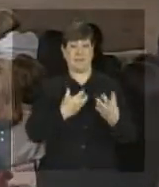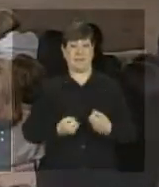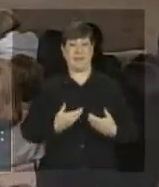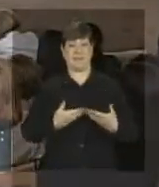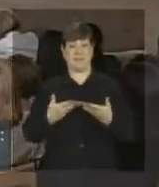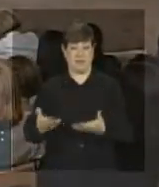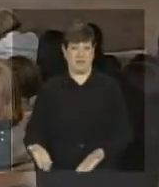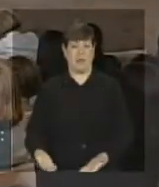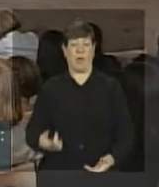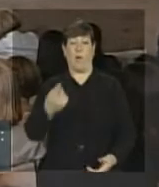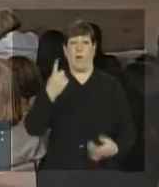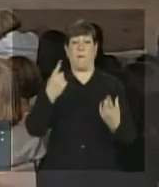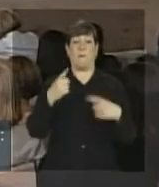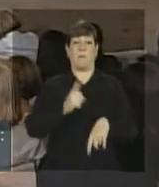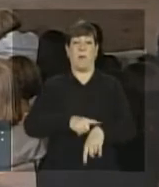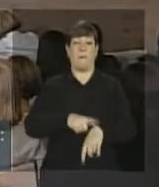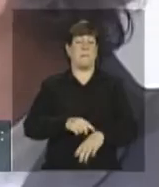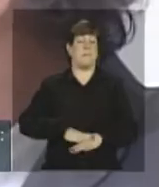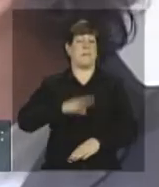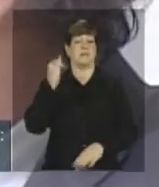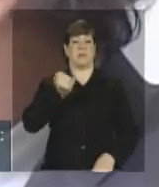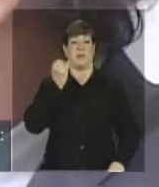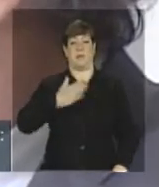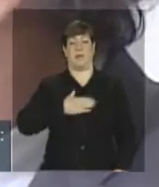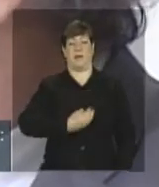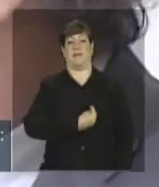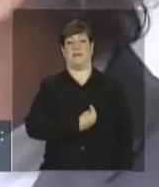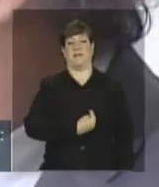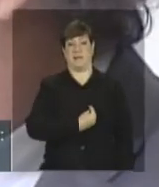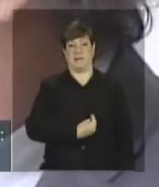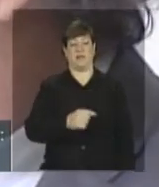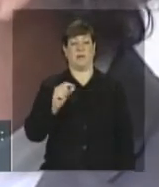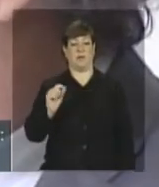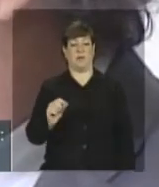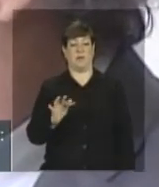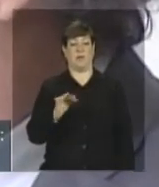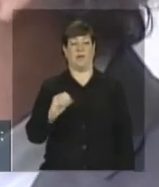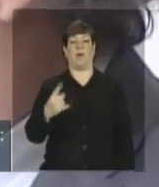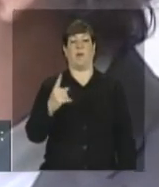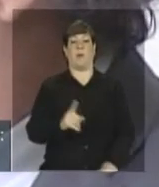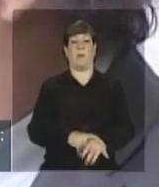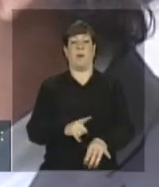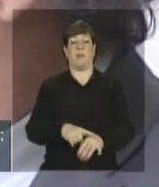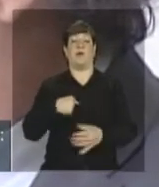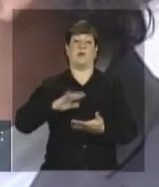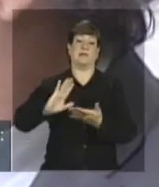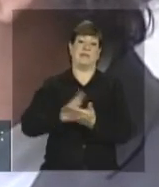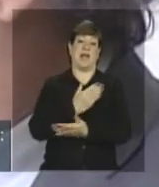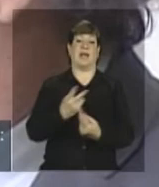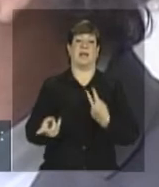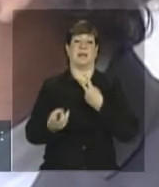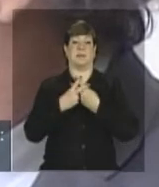mais importantes da minha vida, que foi o momento em que eu saí da prisão.